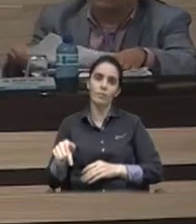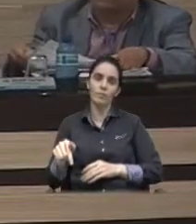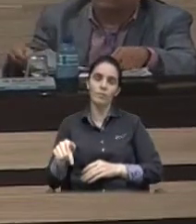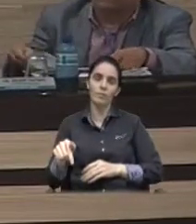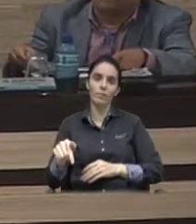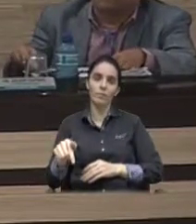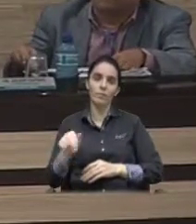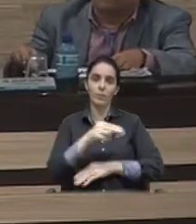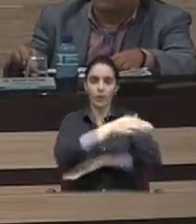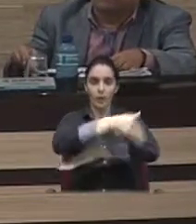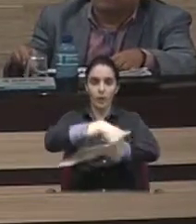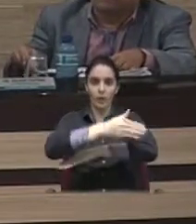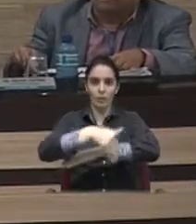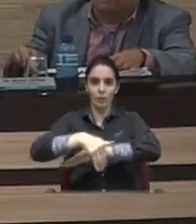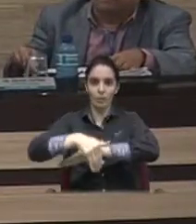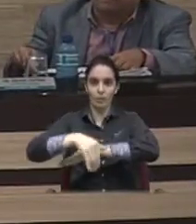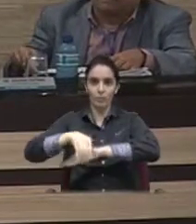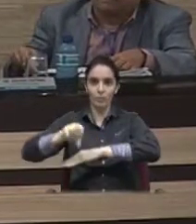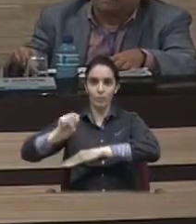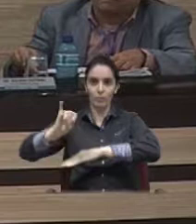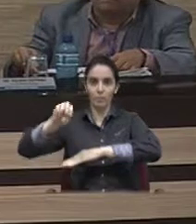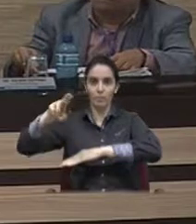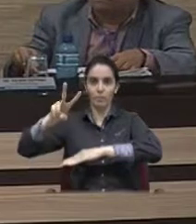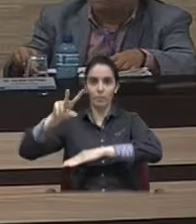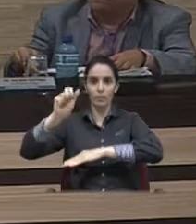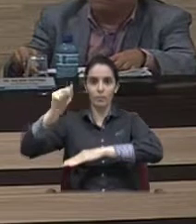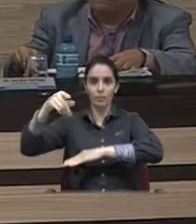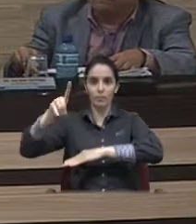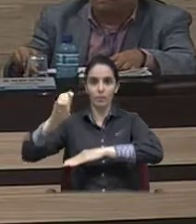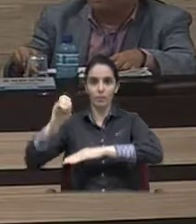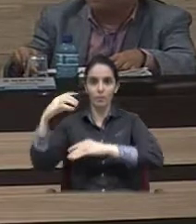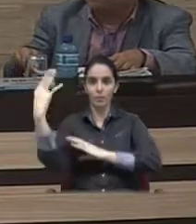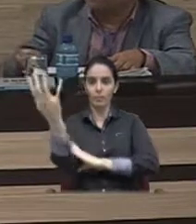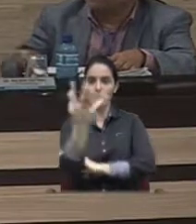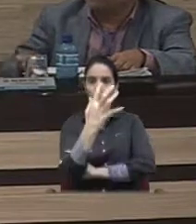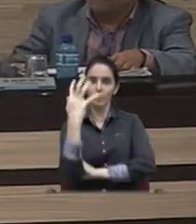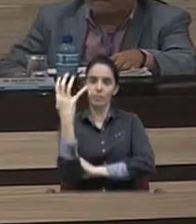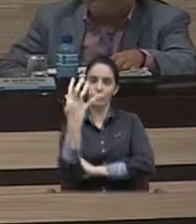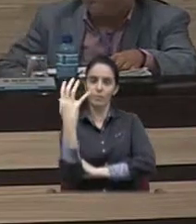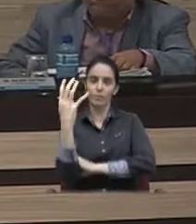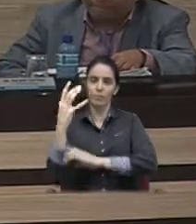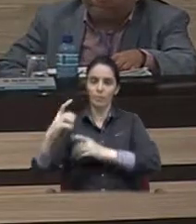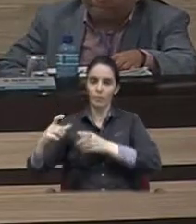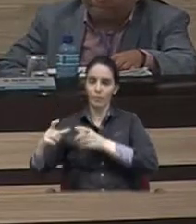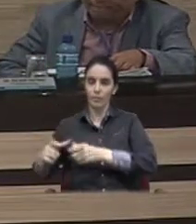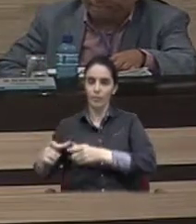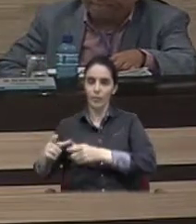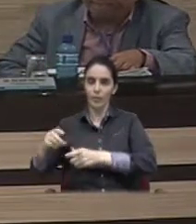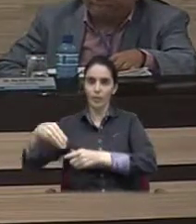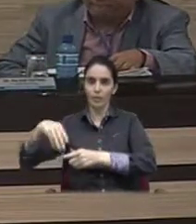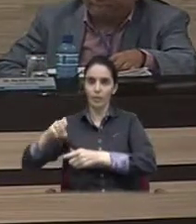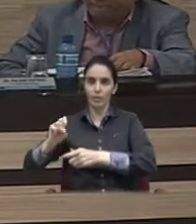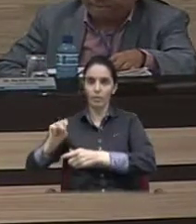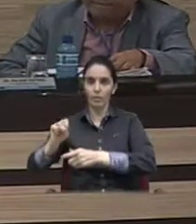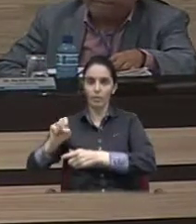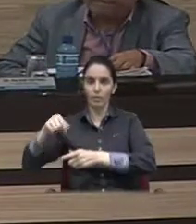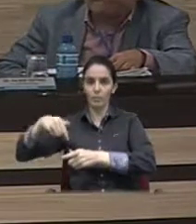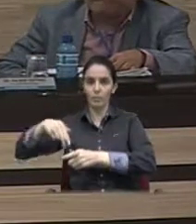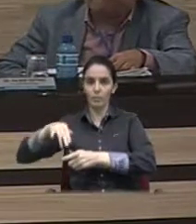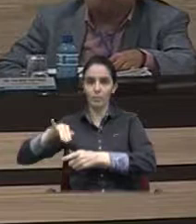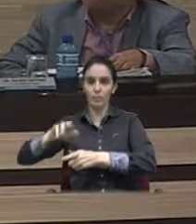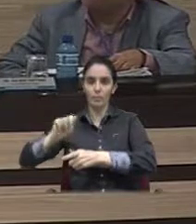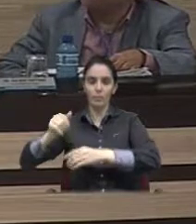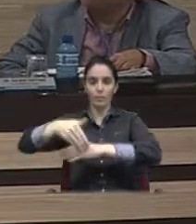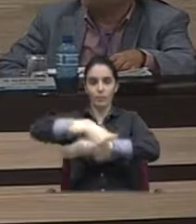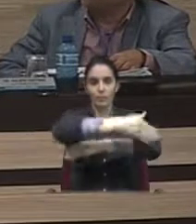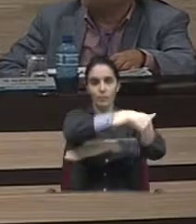234/2017, que denomina o nome do senhor Simvaldo José da Cunha à praça do loteamento Vila Mesquita, localizado com frente para a rua